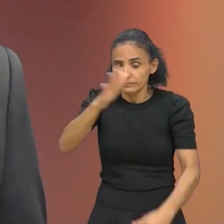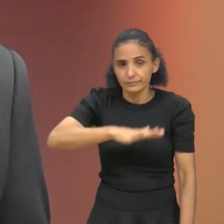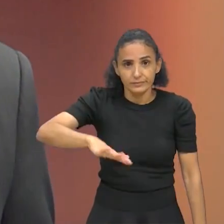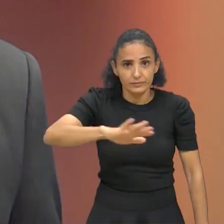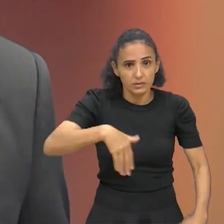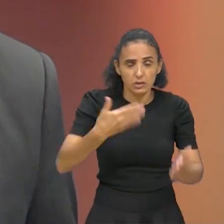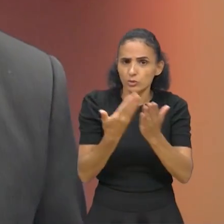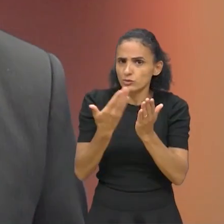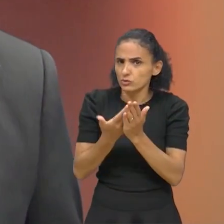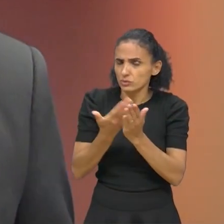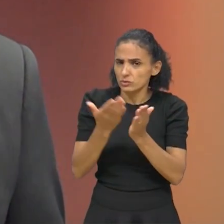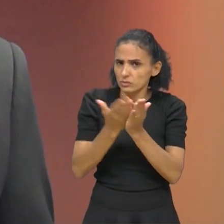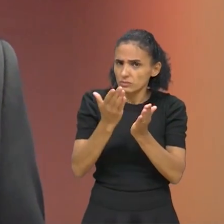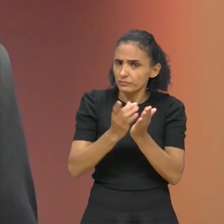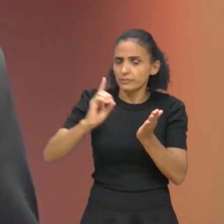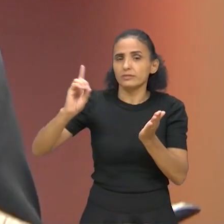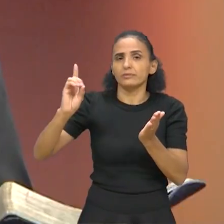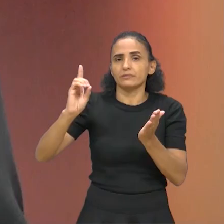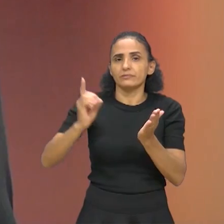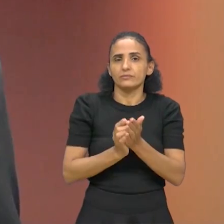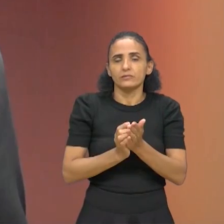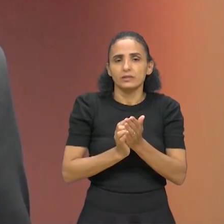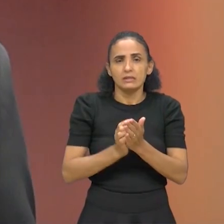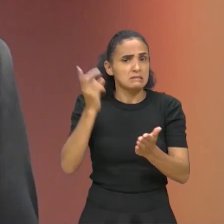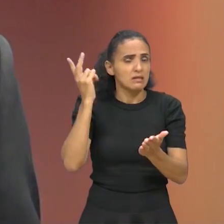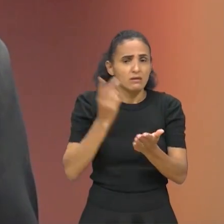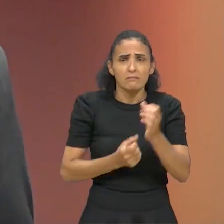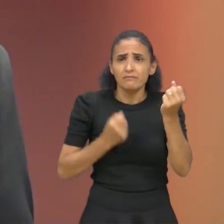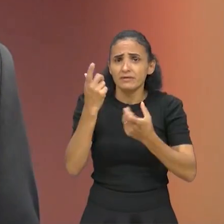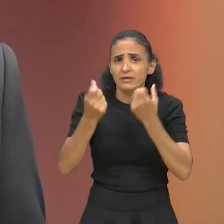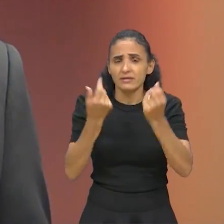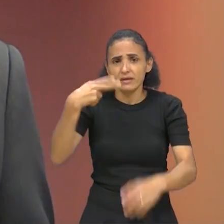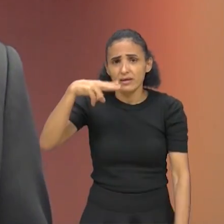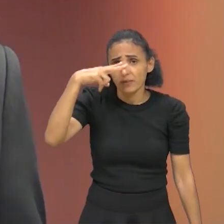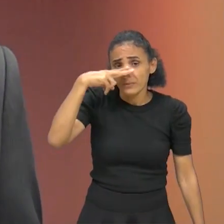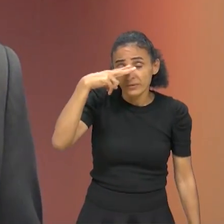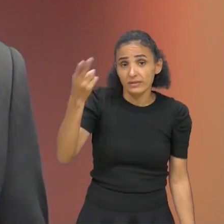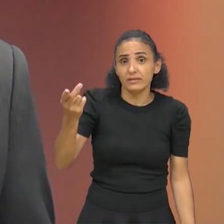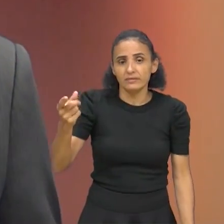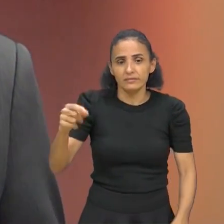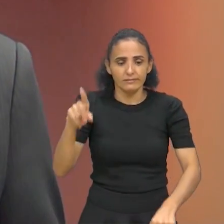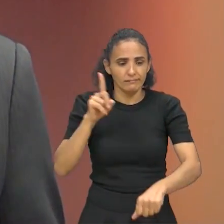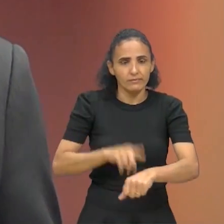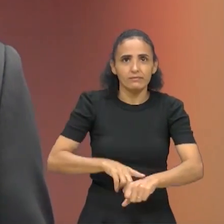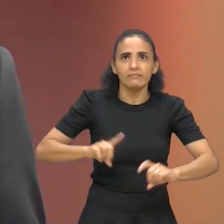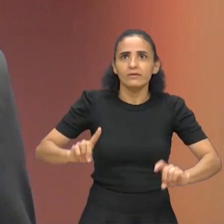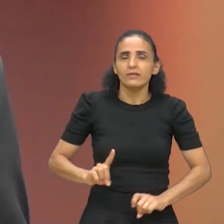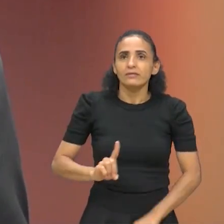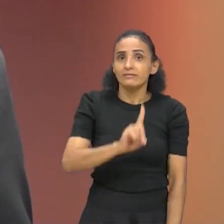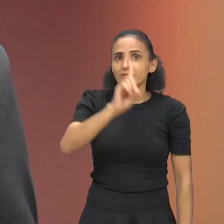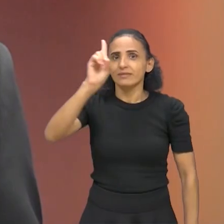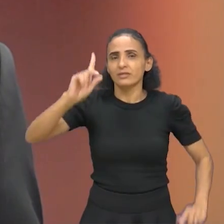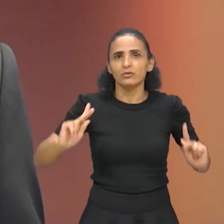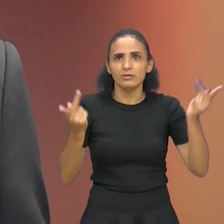reflexão bíblica, que muitas vezes o crente desfruta de momento de vitória, de